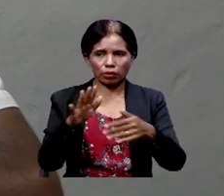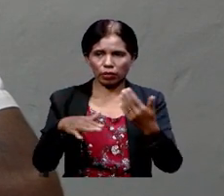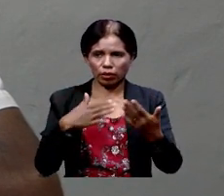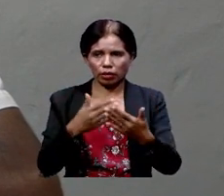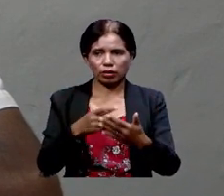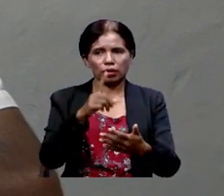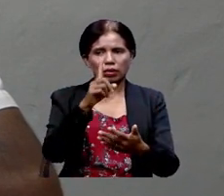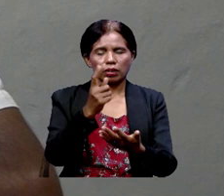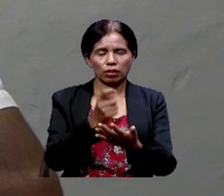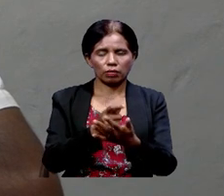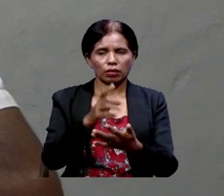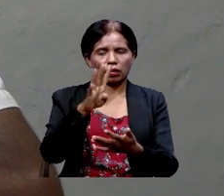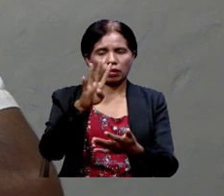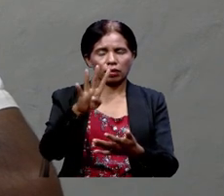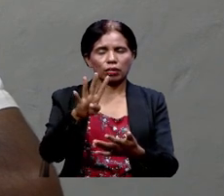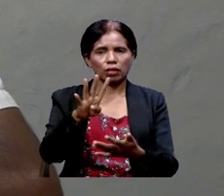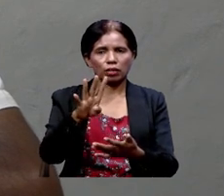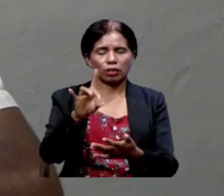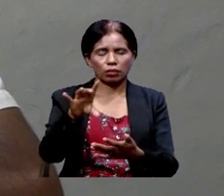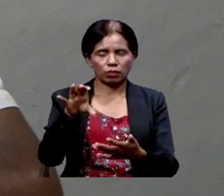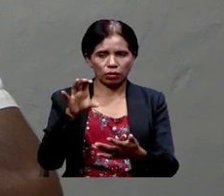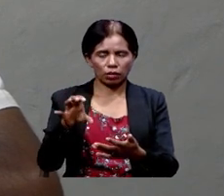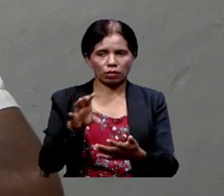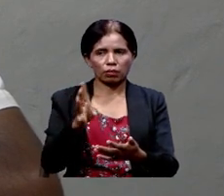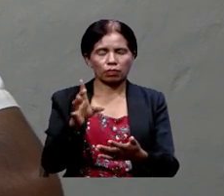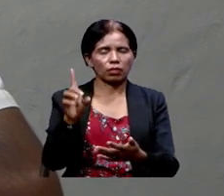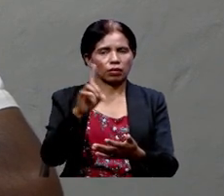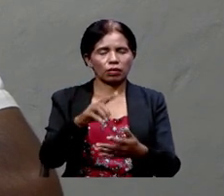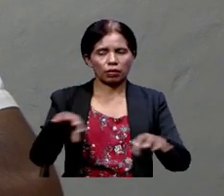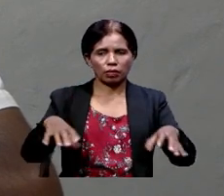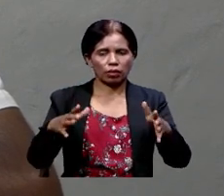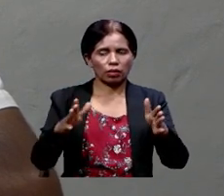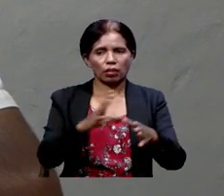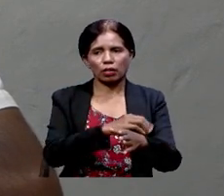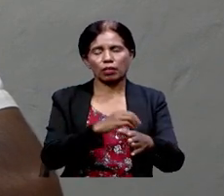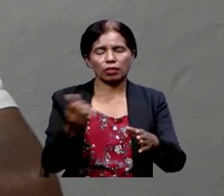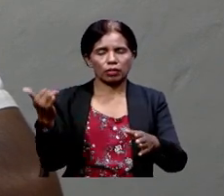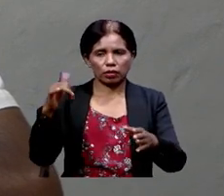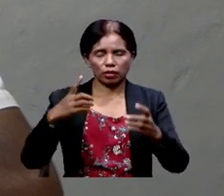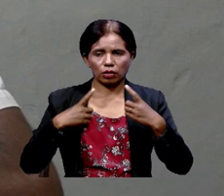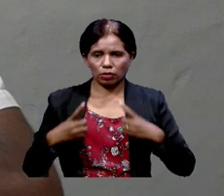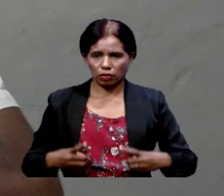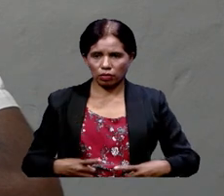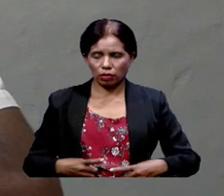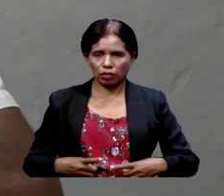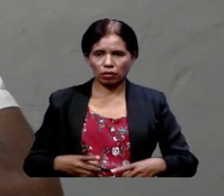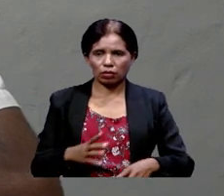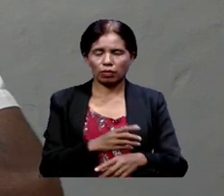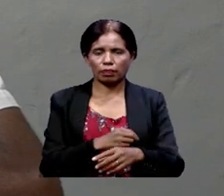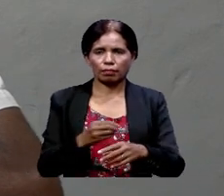rihunida atau situ hat nulur sinsia. Ne funcionar silatau bai hafatin sana be agor dau iha sentru saudi, postu